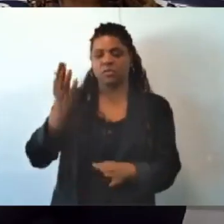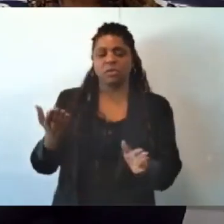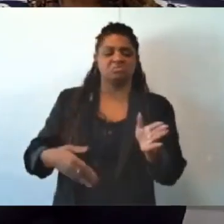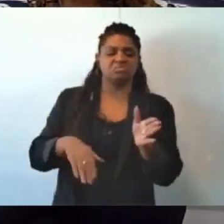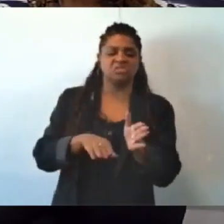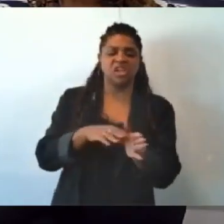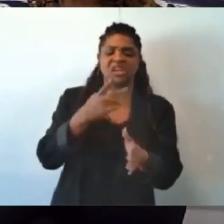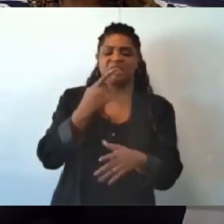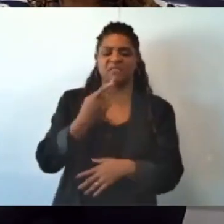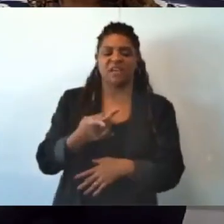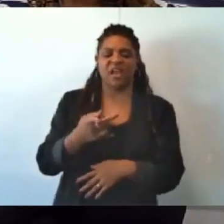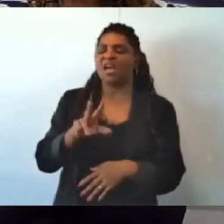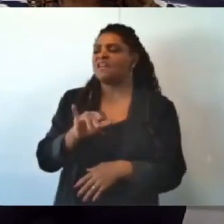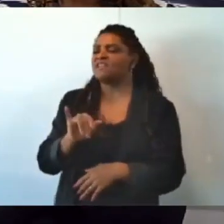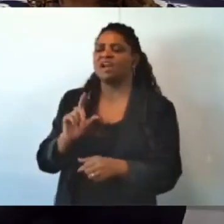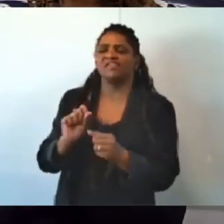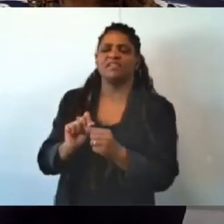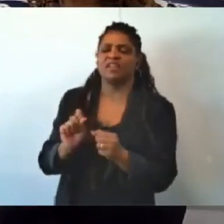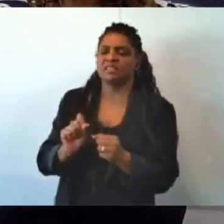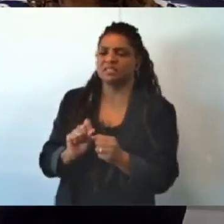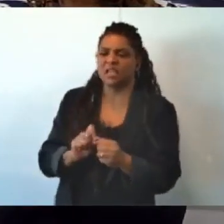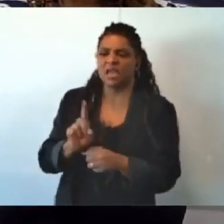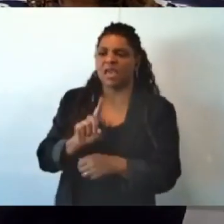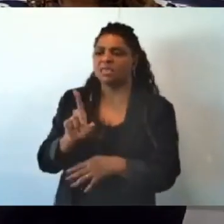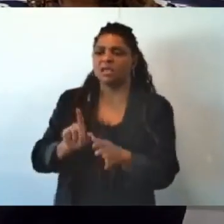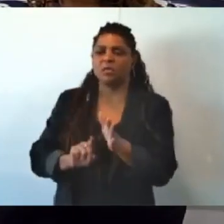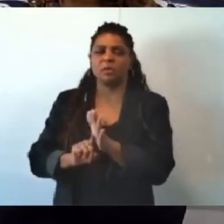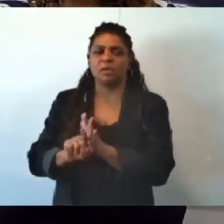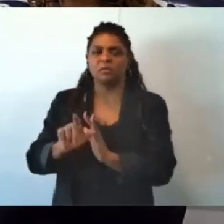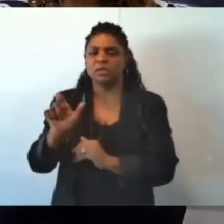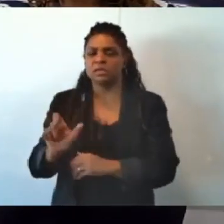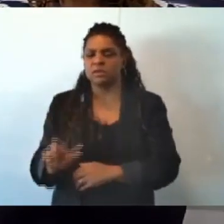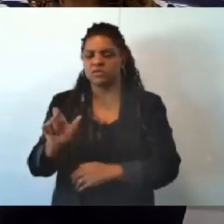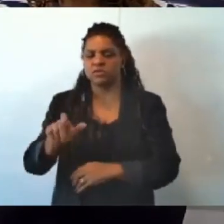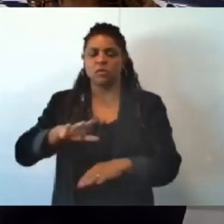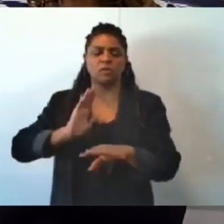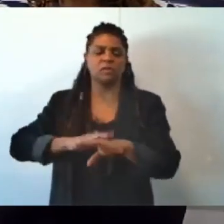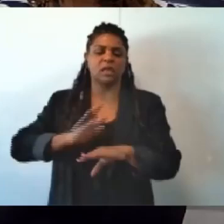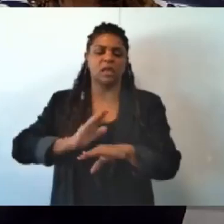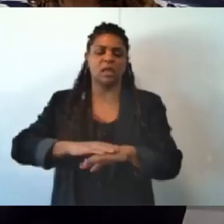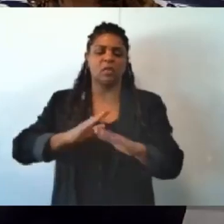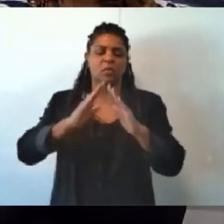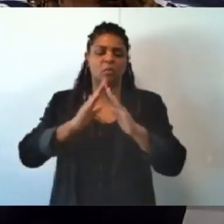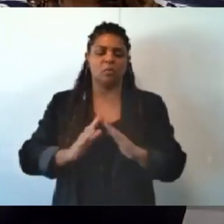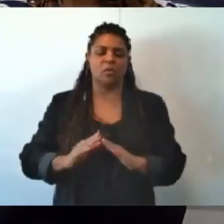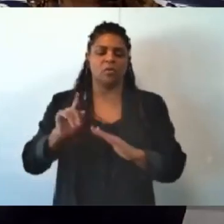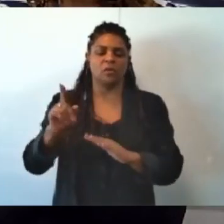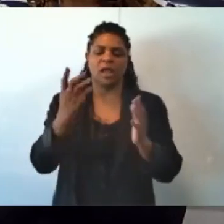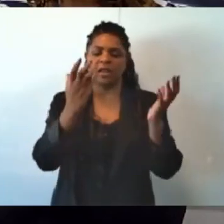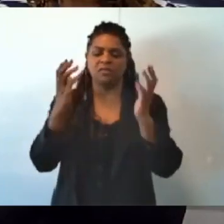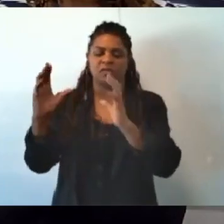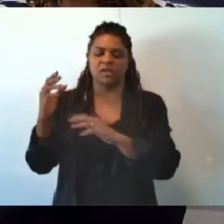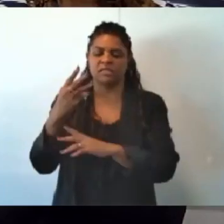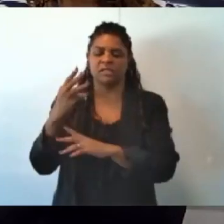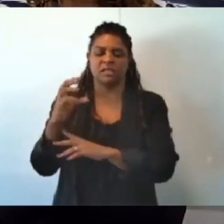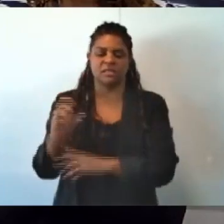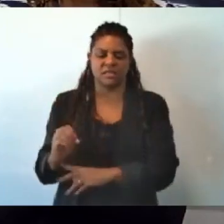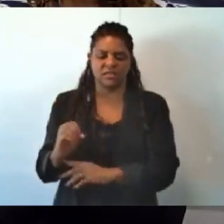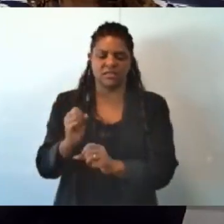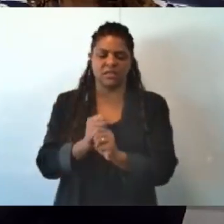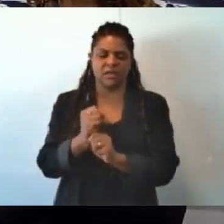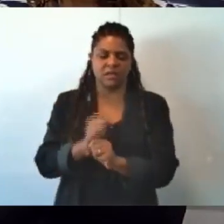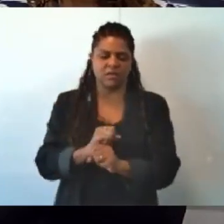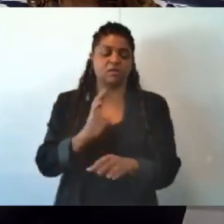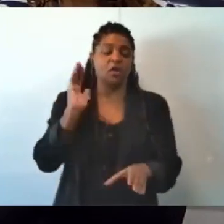o povo. Eu sou morador da floresta há 30 pagador anos, sou seu eleitor,